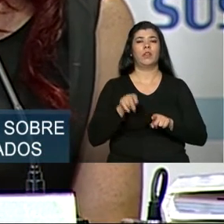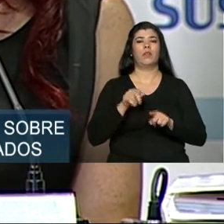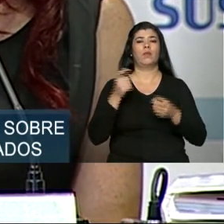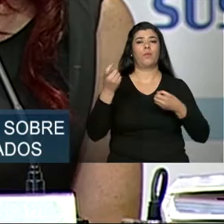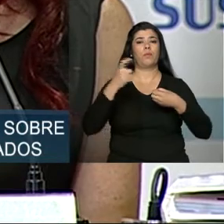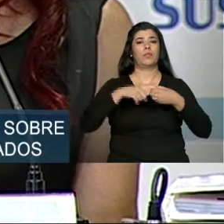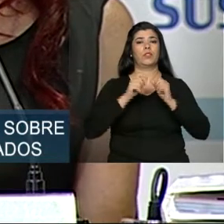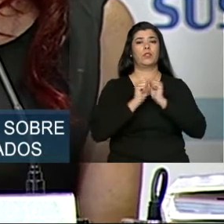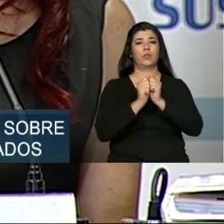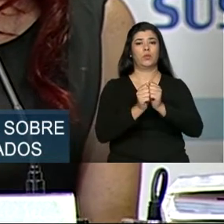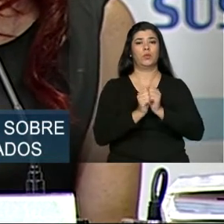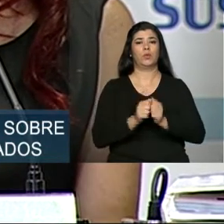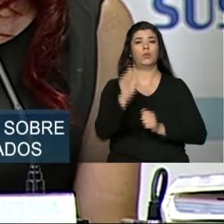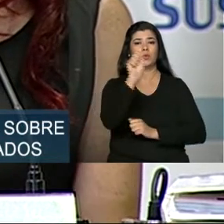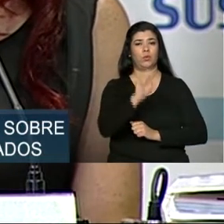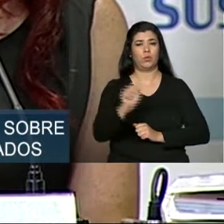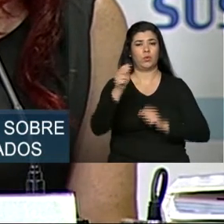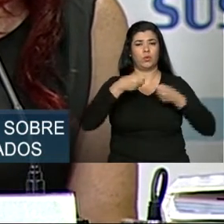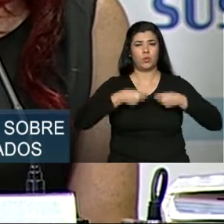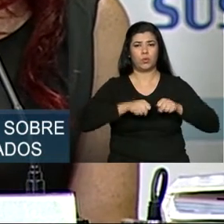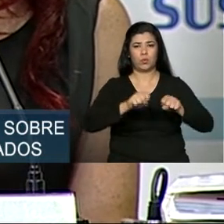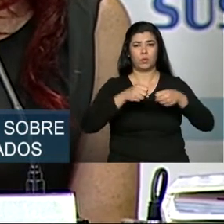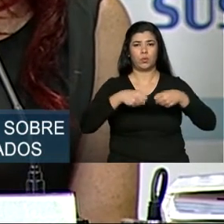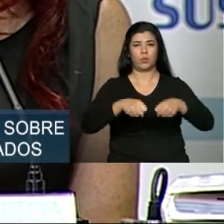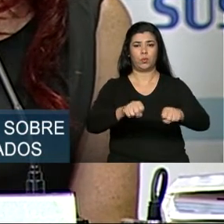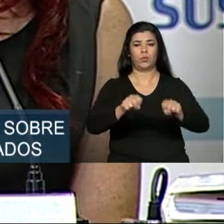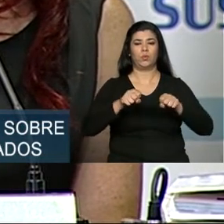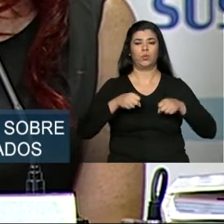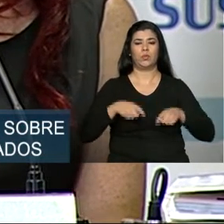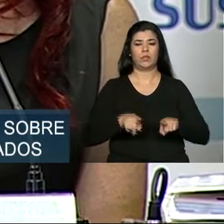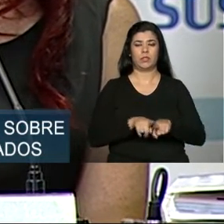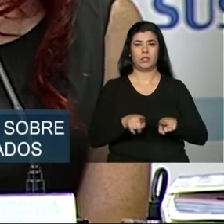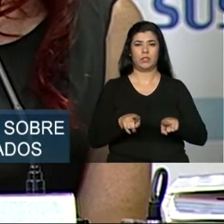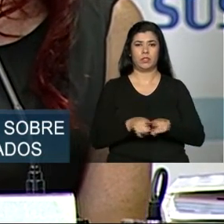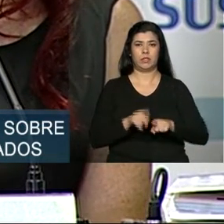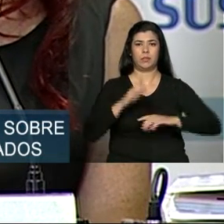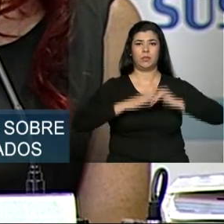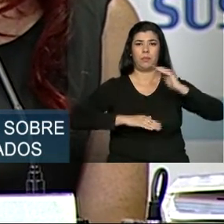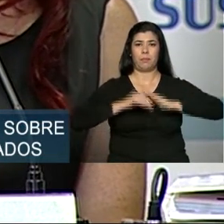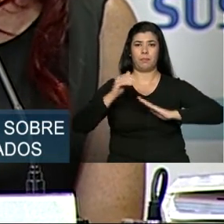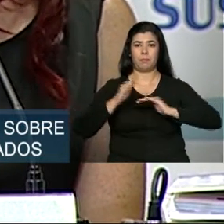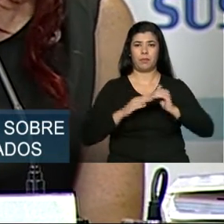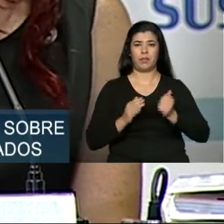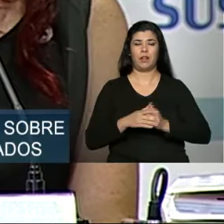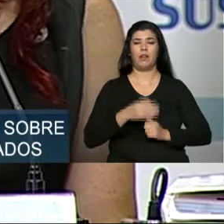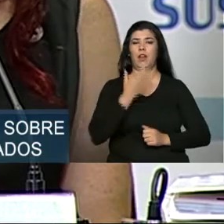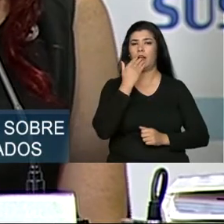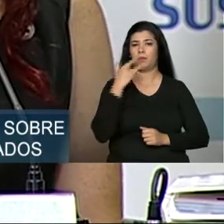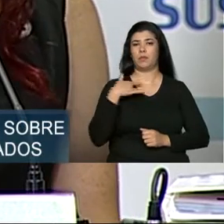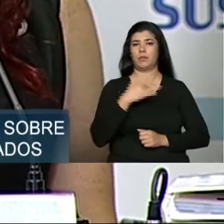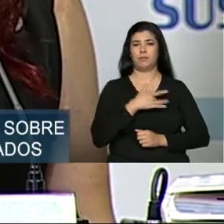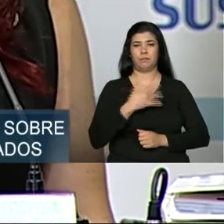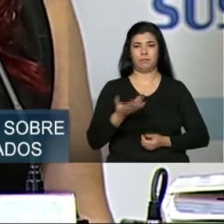para estimular ao consumidor a adotar práticas alimentares mais saudáveis.